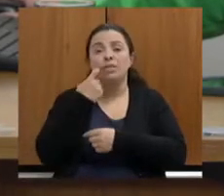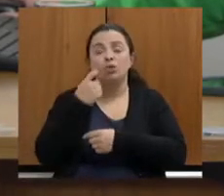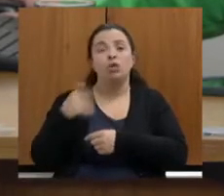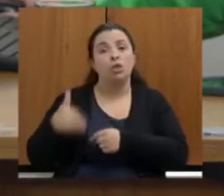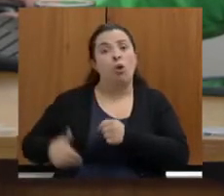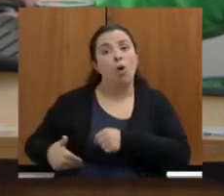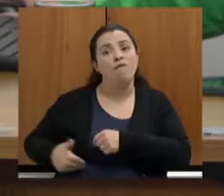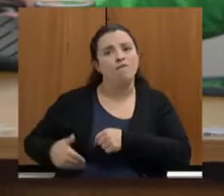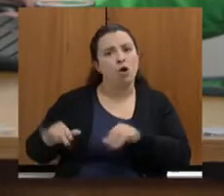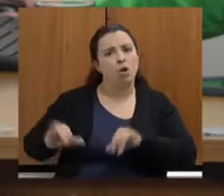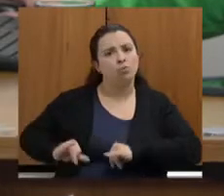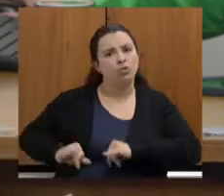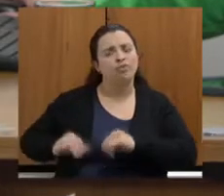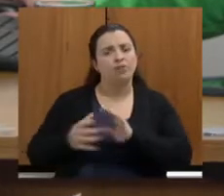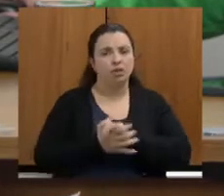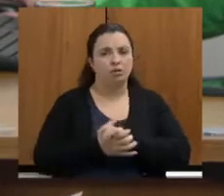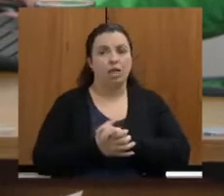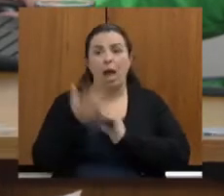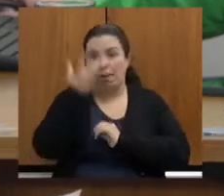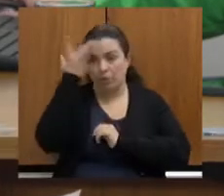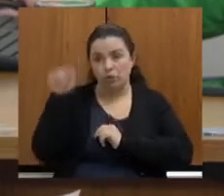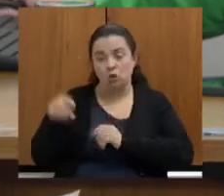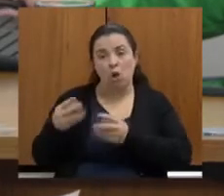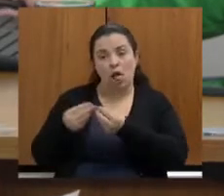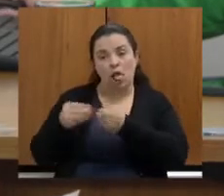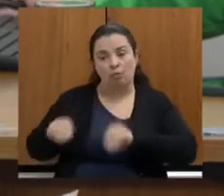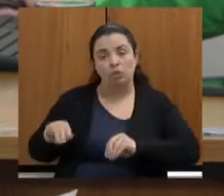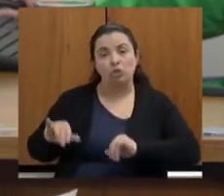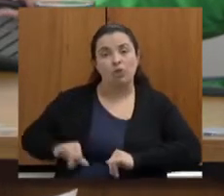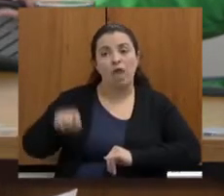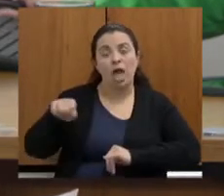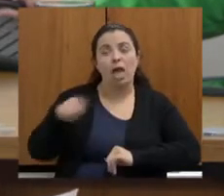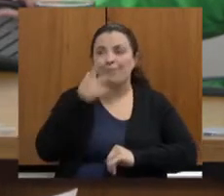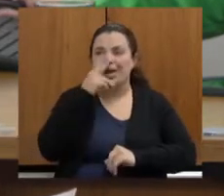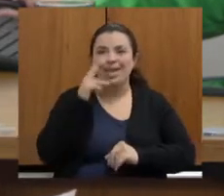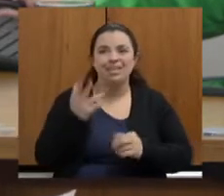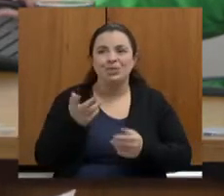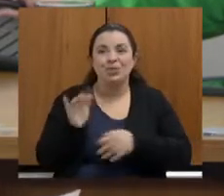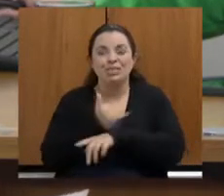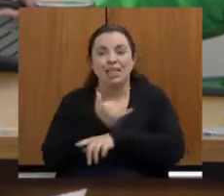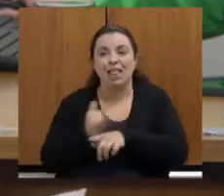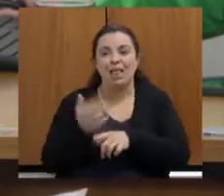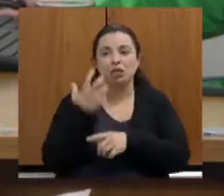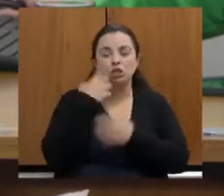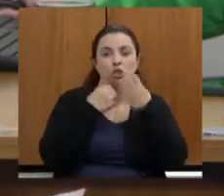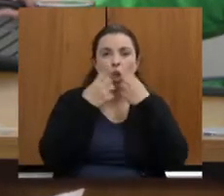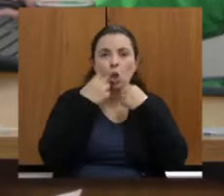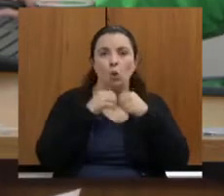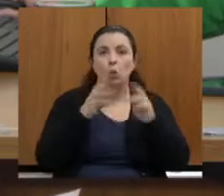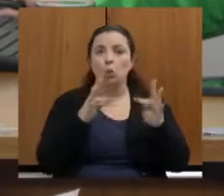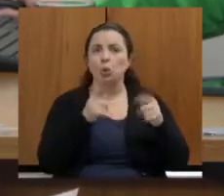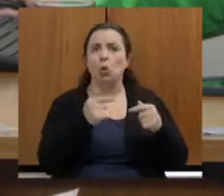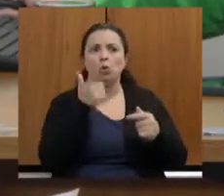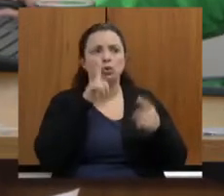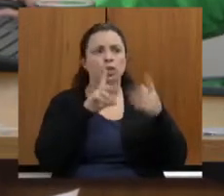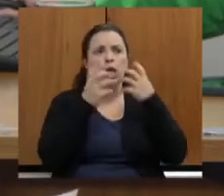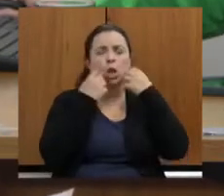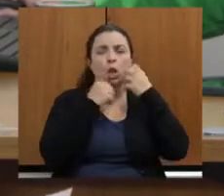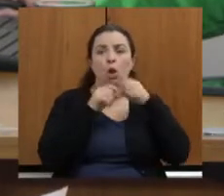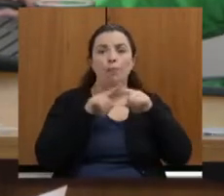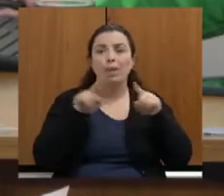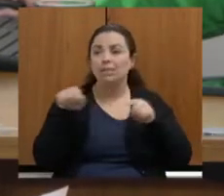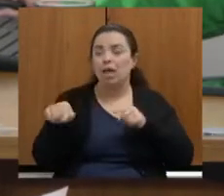e os atingidos virou Máquina de Fazer Dinheiro todos ganhar dinheiro menos um o céu atingido